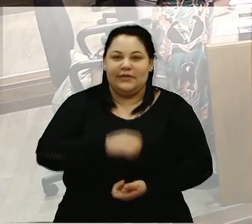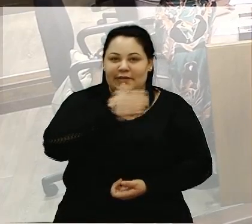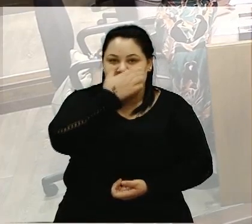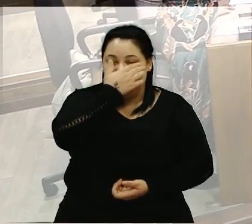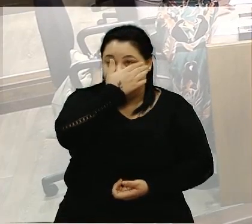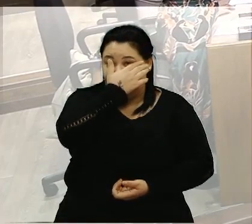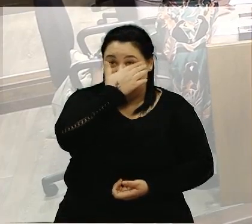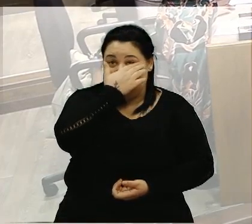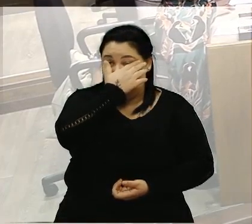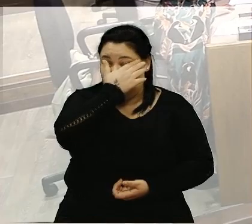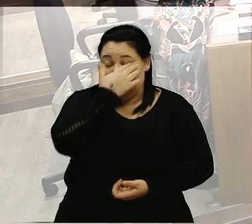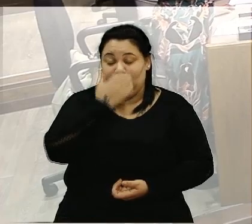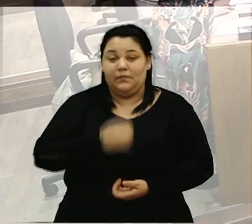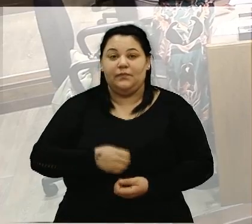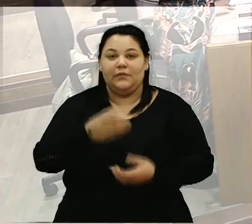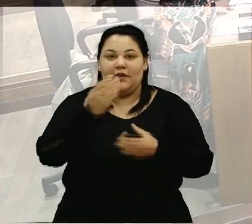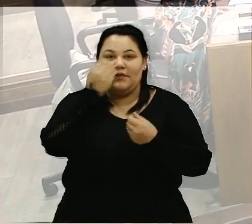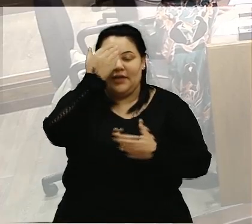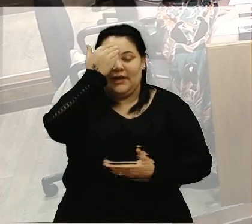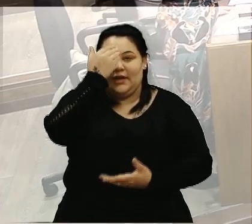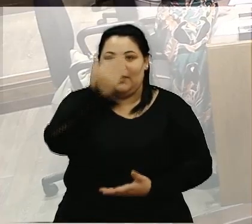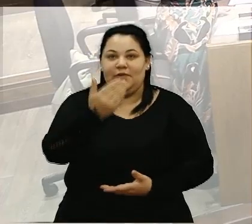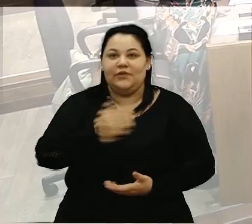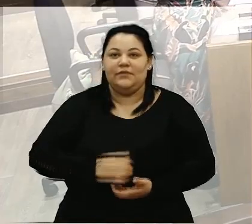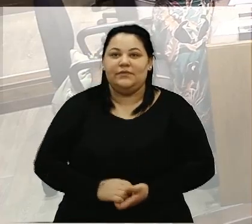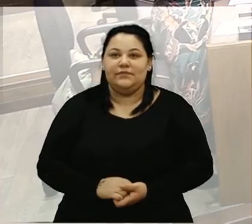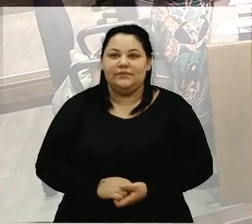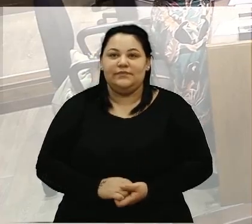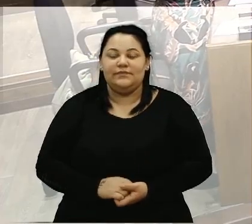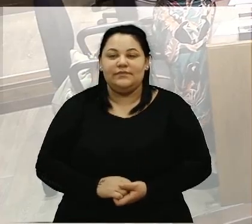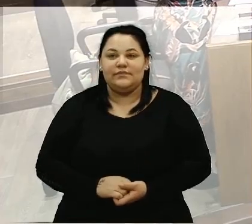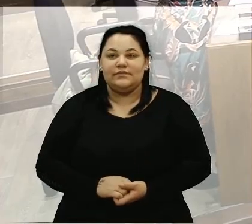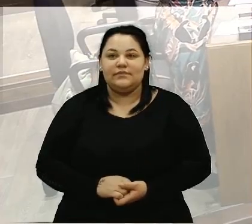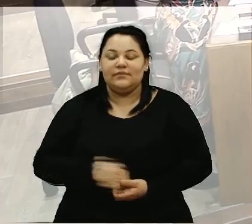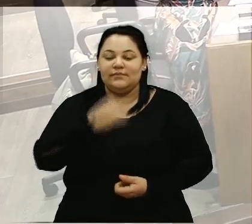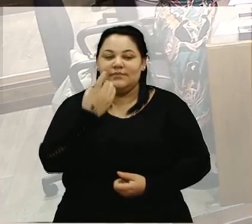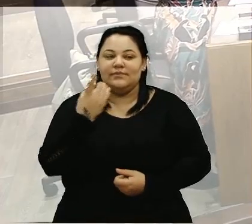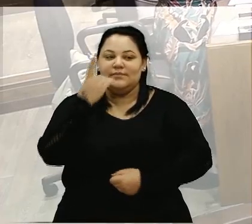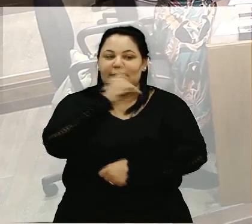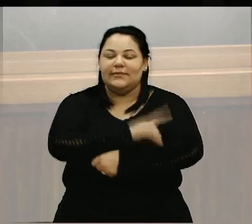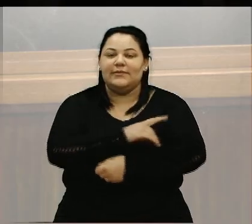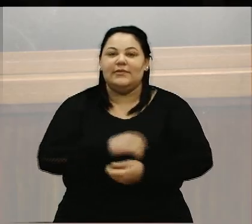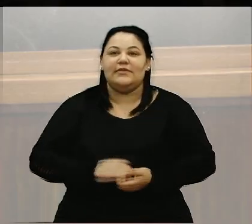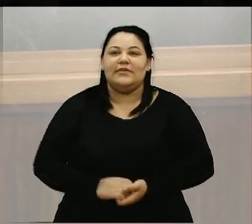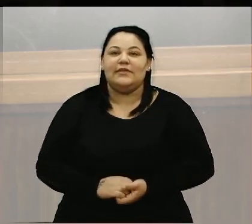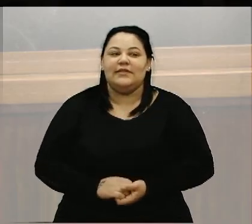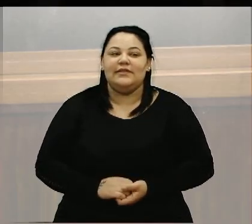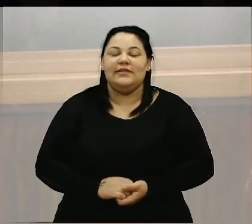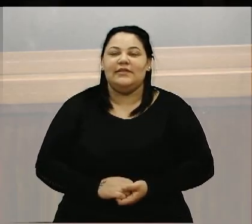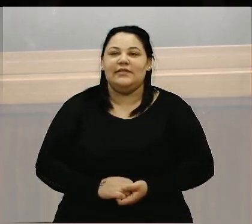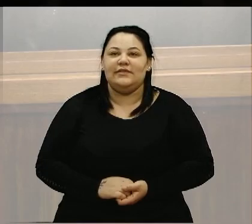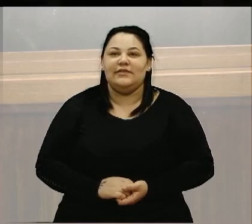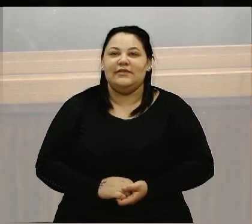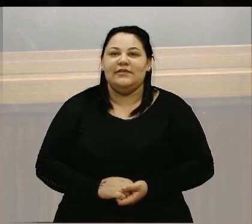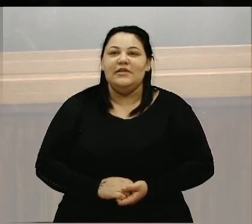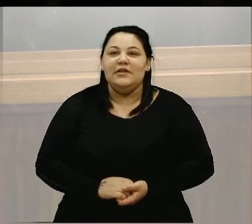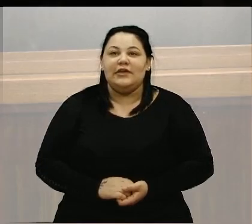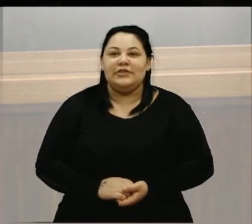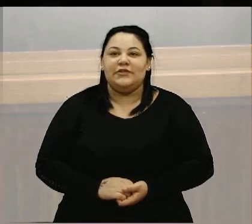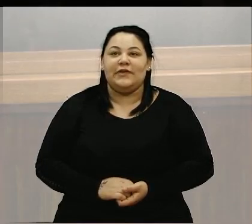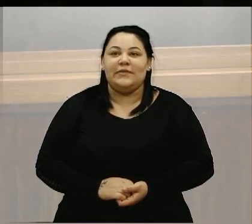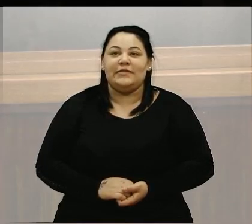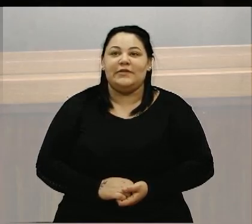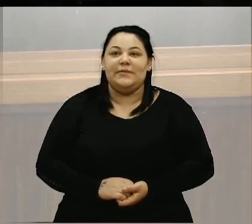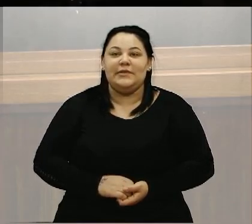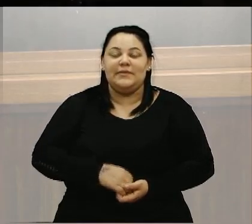Muito obrigado, bom dia a todas e a todos. Declarar voto. Vereador Gemerson Hoffmann, Tequila, quero